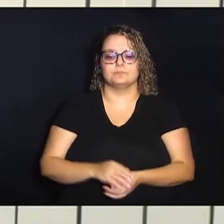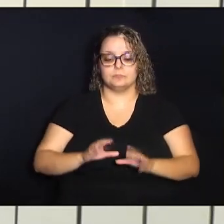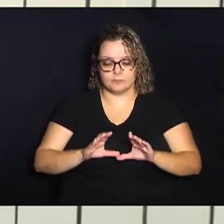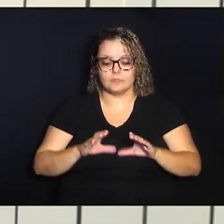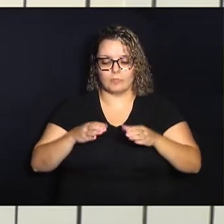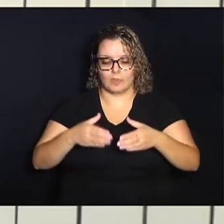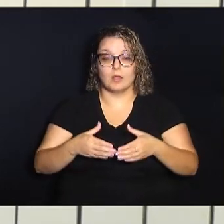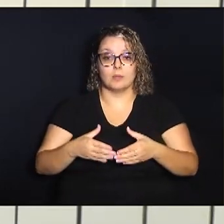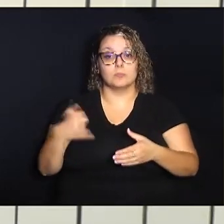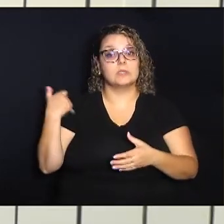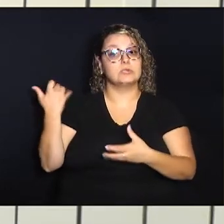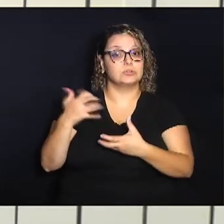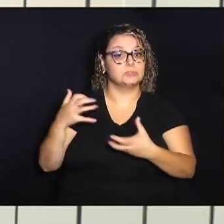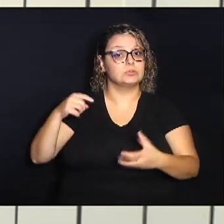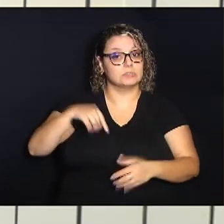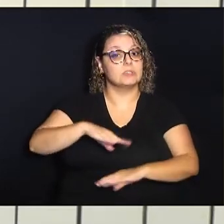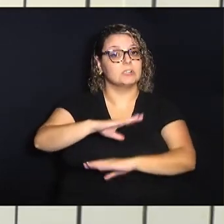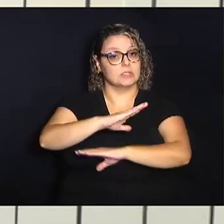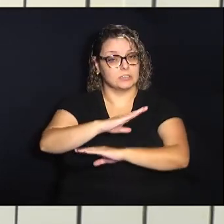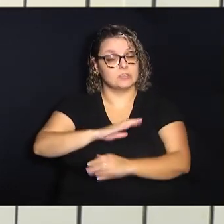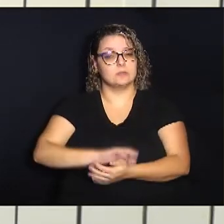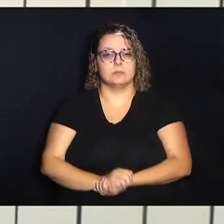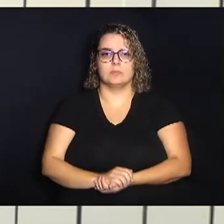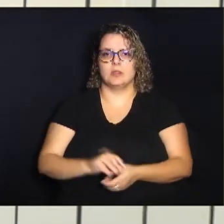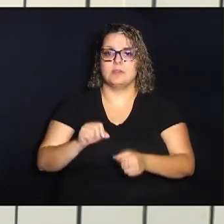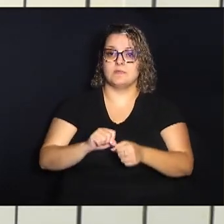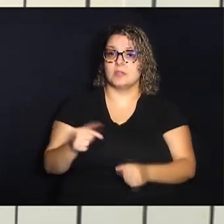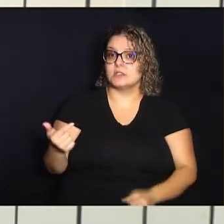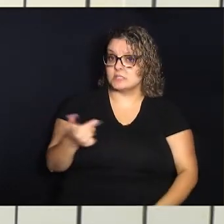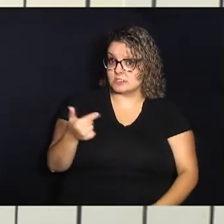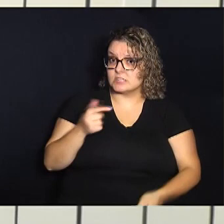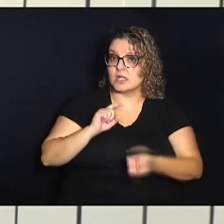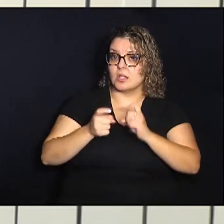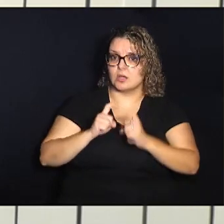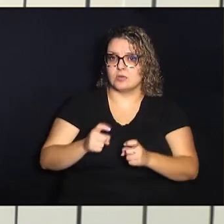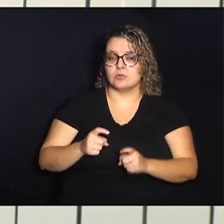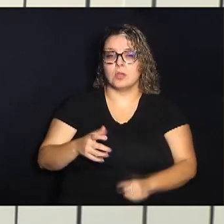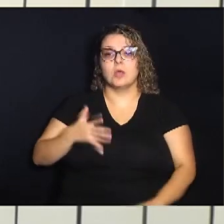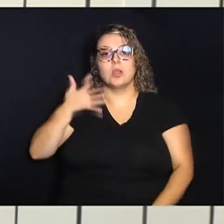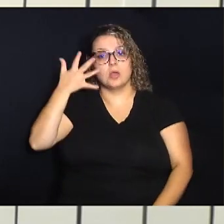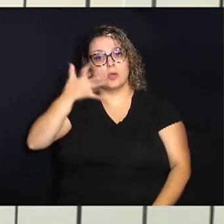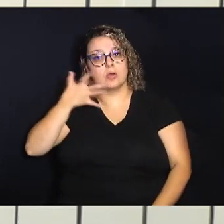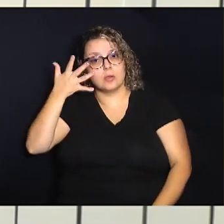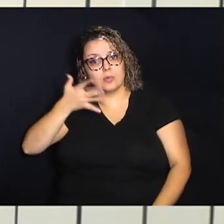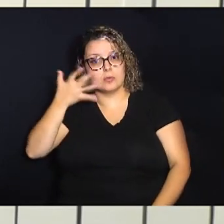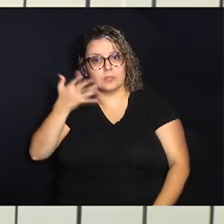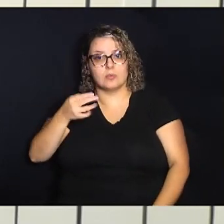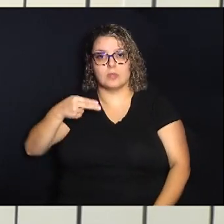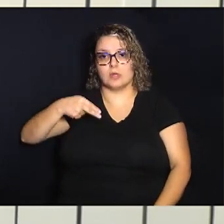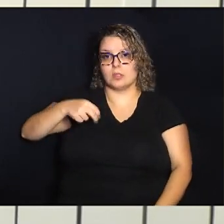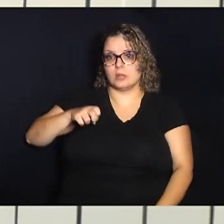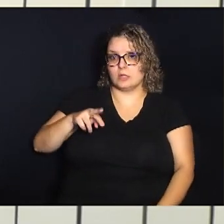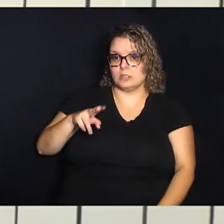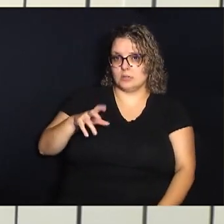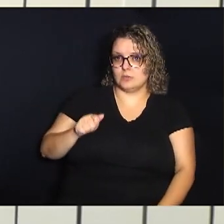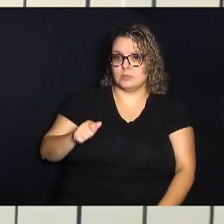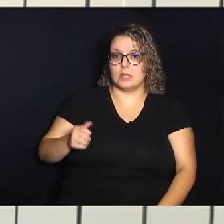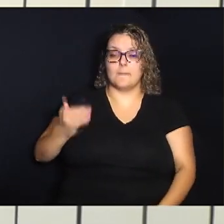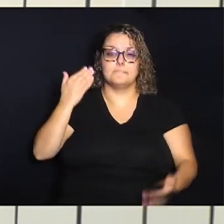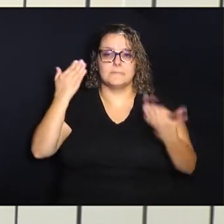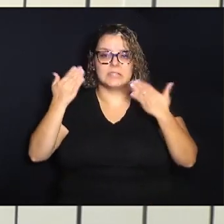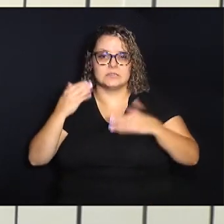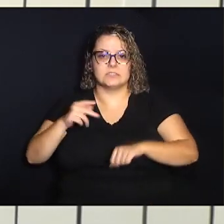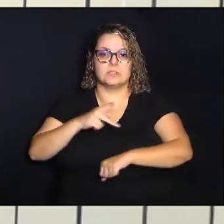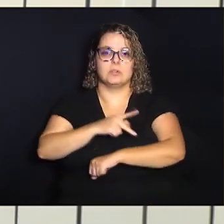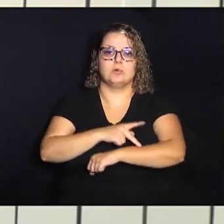dos Idosos aqui da Câmara realizou a segunda reunião com uma palestra de uma neuropsicopedagoga